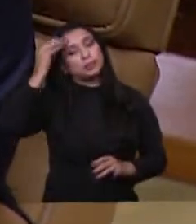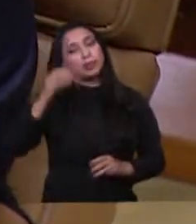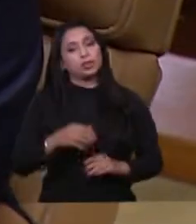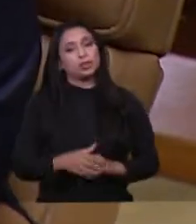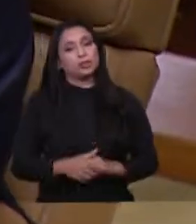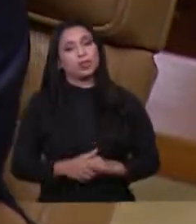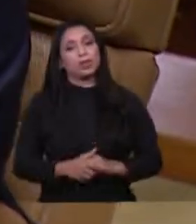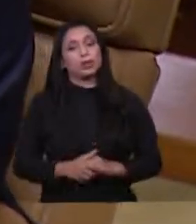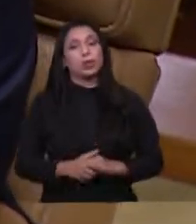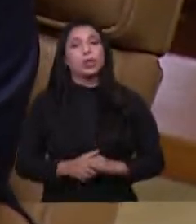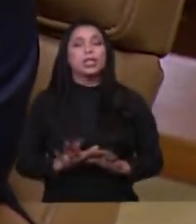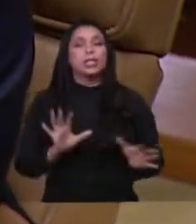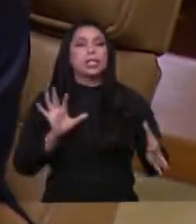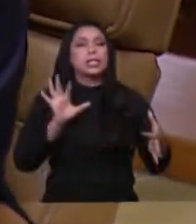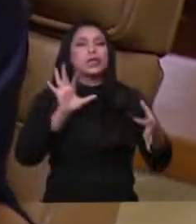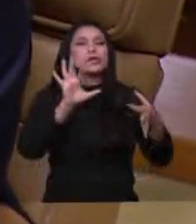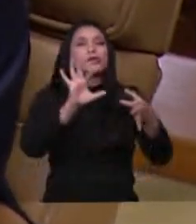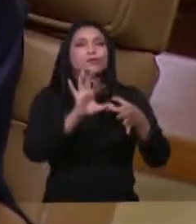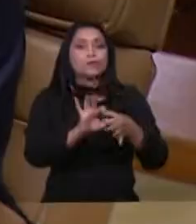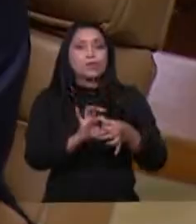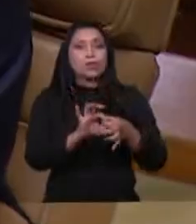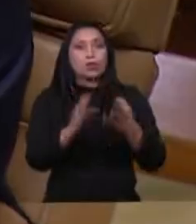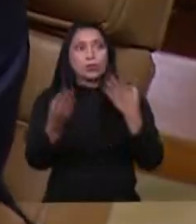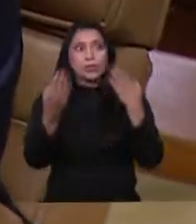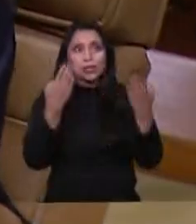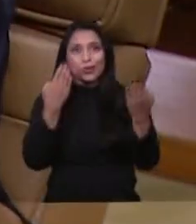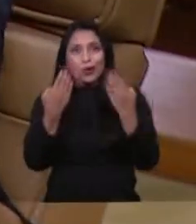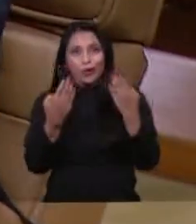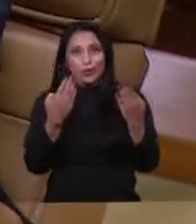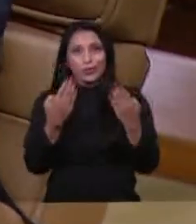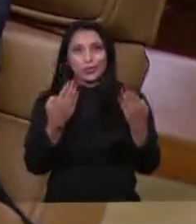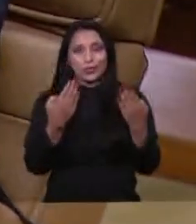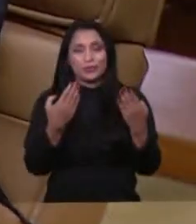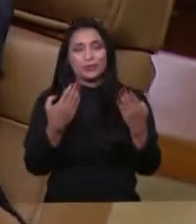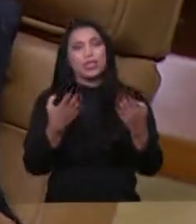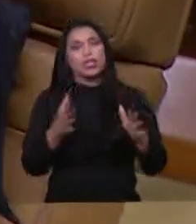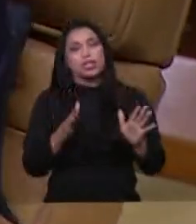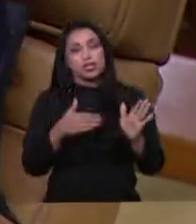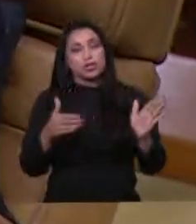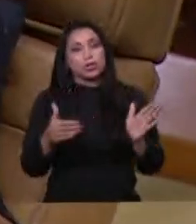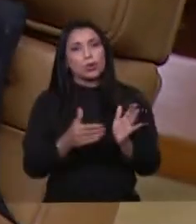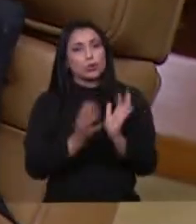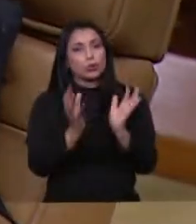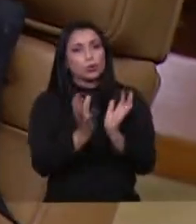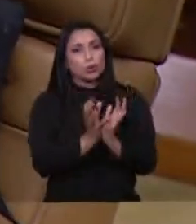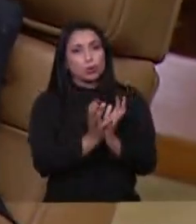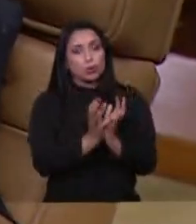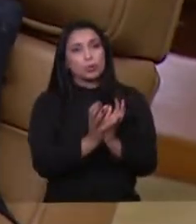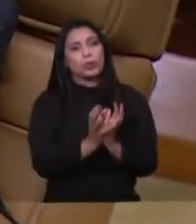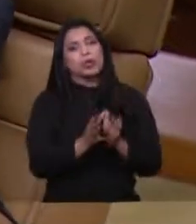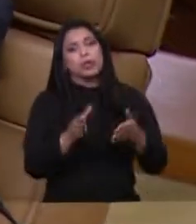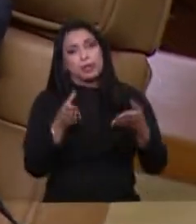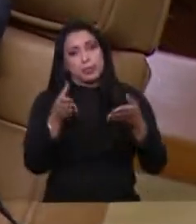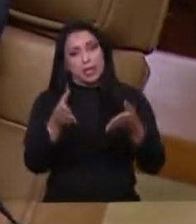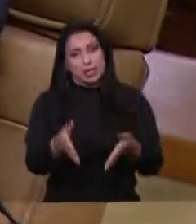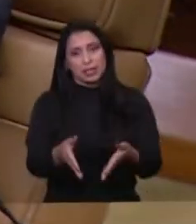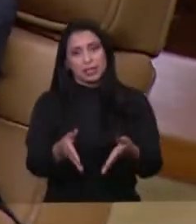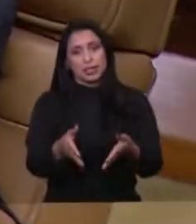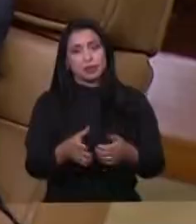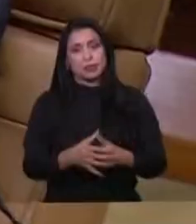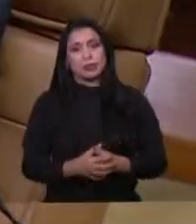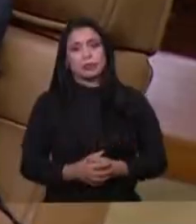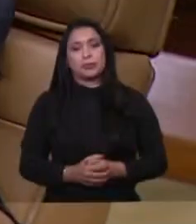vínculo psicológico entre todos aqueles que participam dessa multidão que podemos